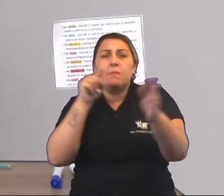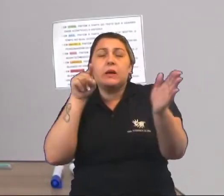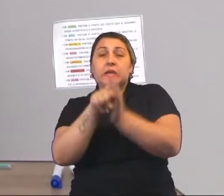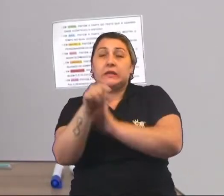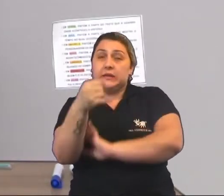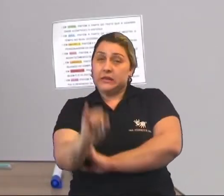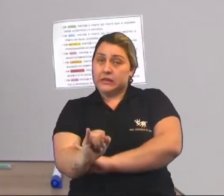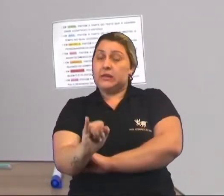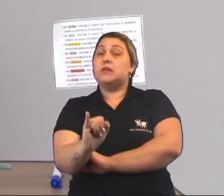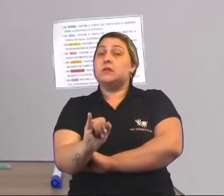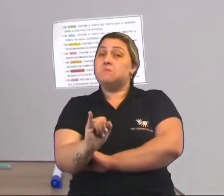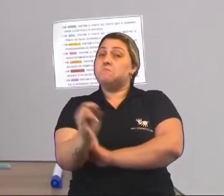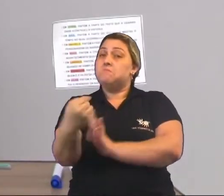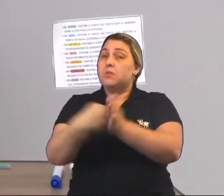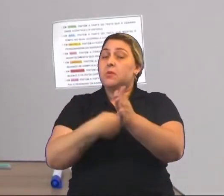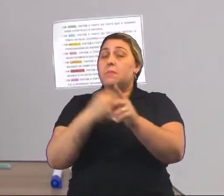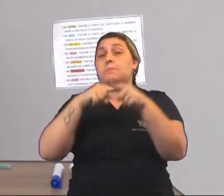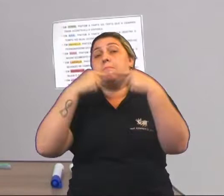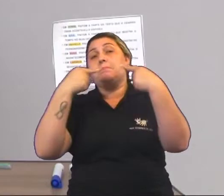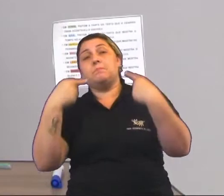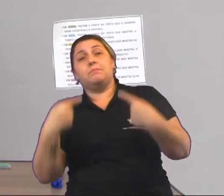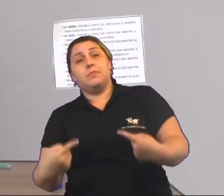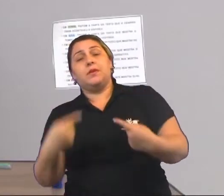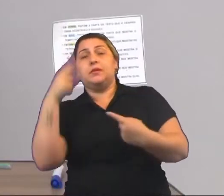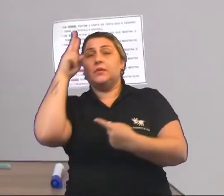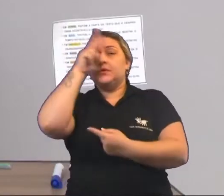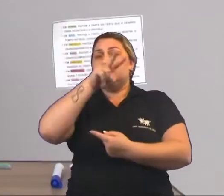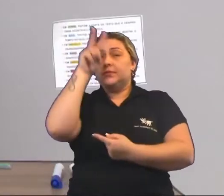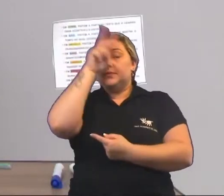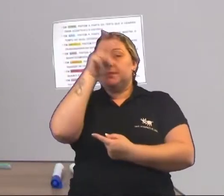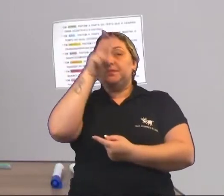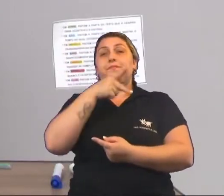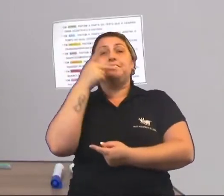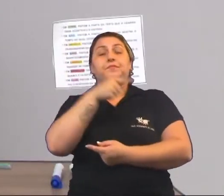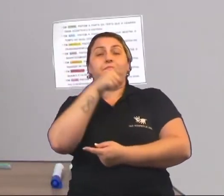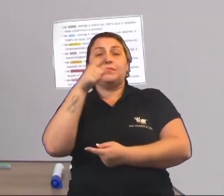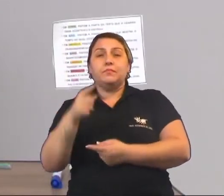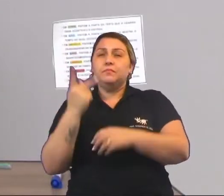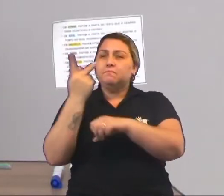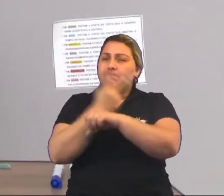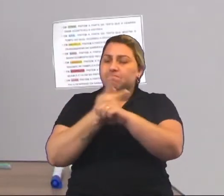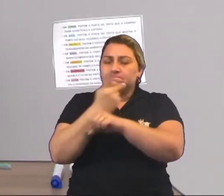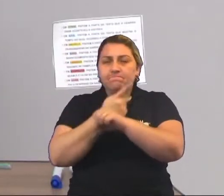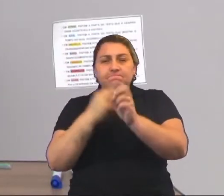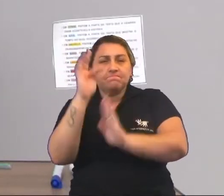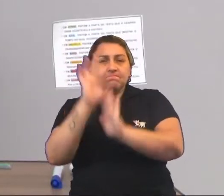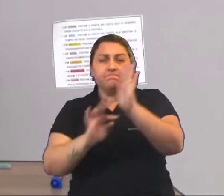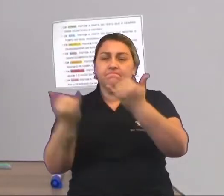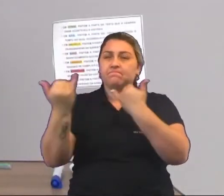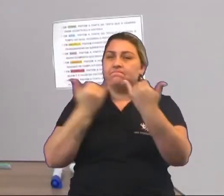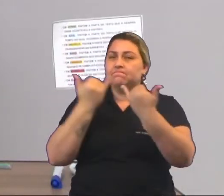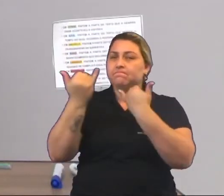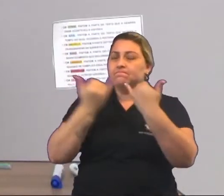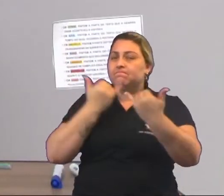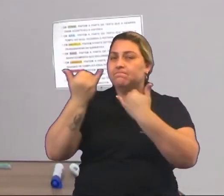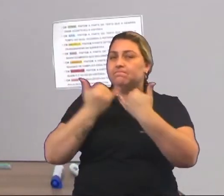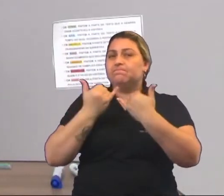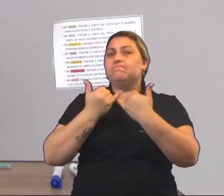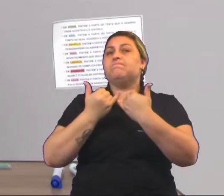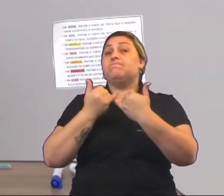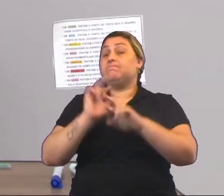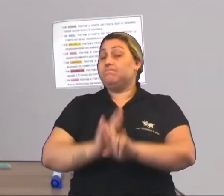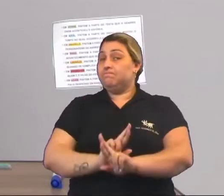se caso a senhora me fizesse. Mas, lembra que eu falava com vocês que buscar no texto informações é